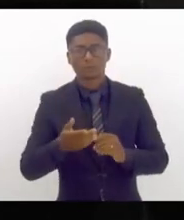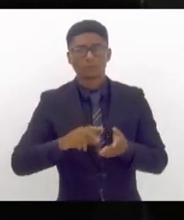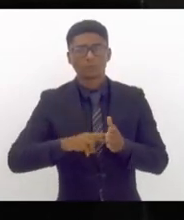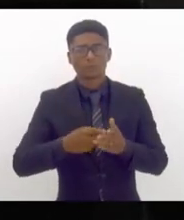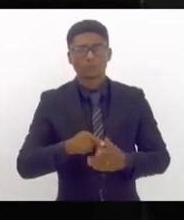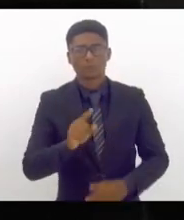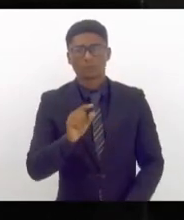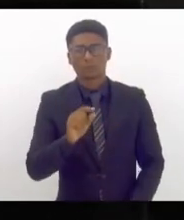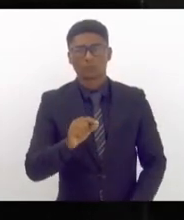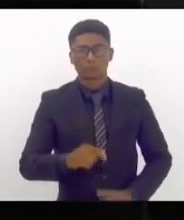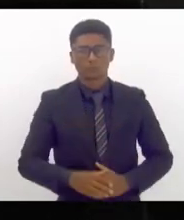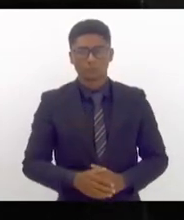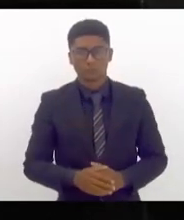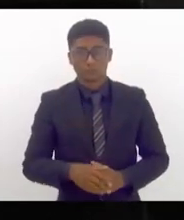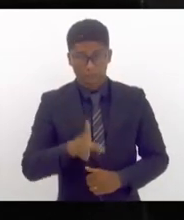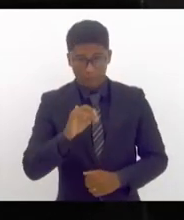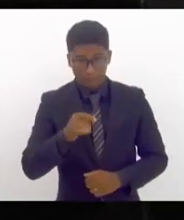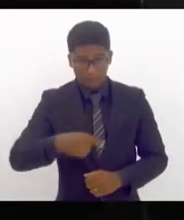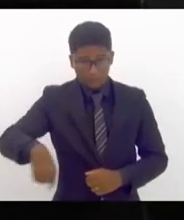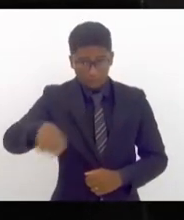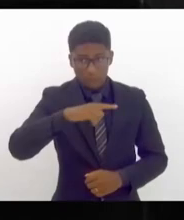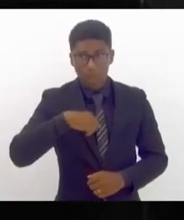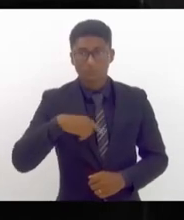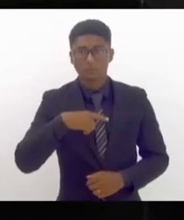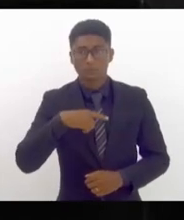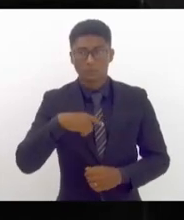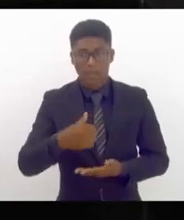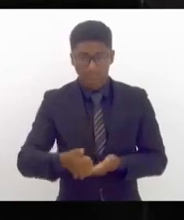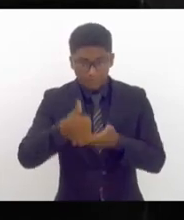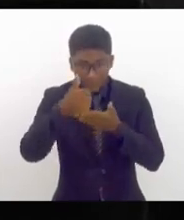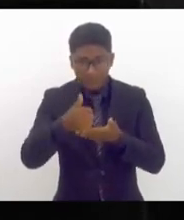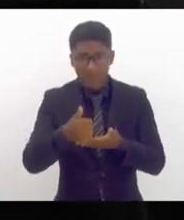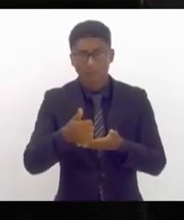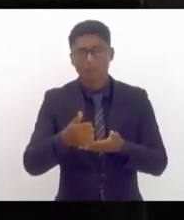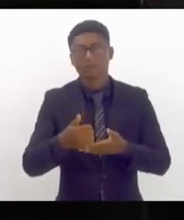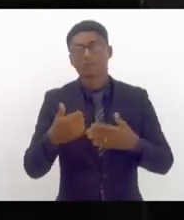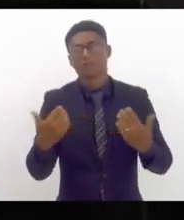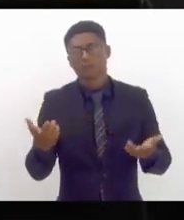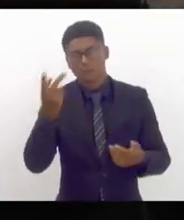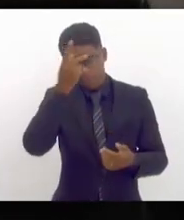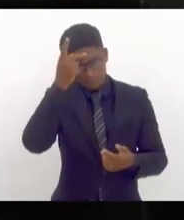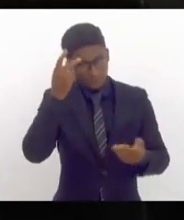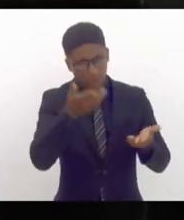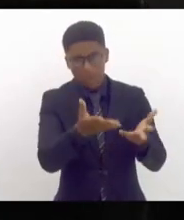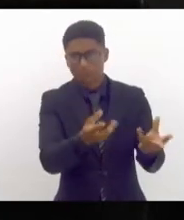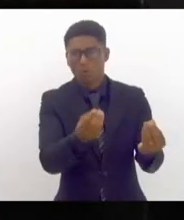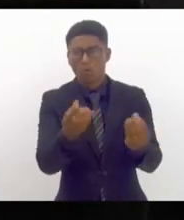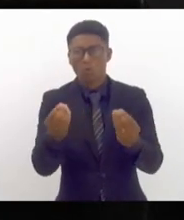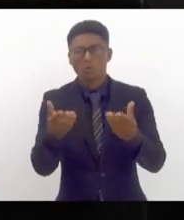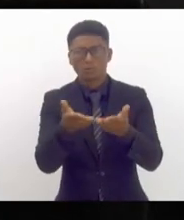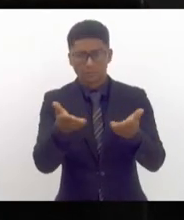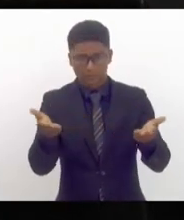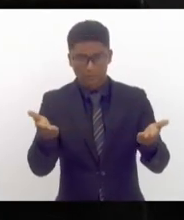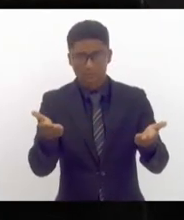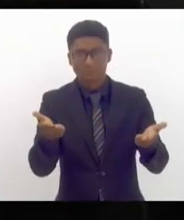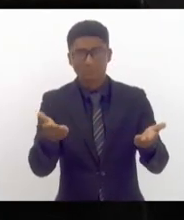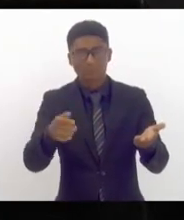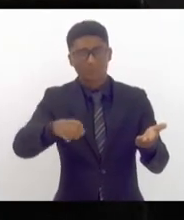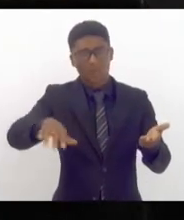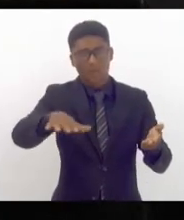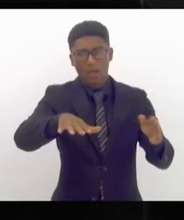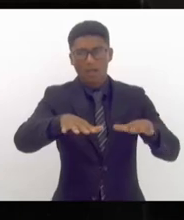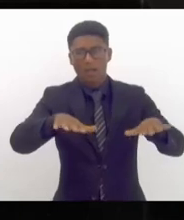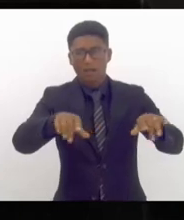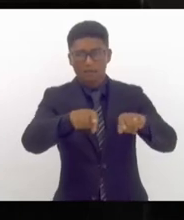senhora presidenta? Que se a gente tivesse essa assistência técnica, muitas pessoas que hoje estão em áreas que podem